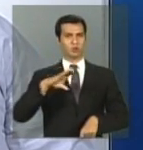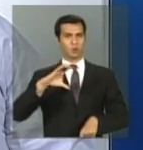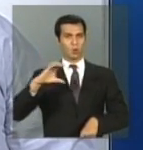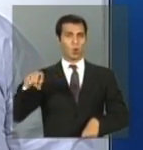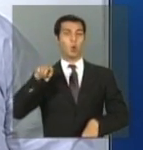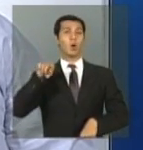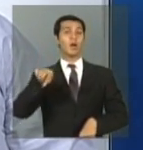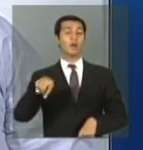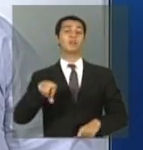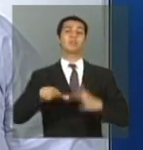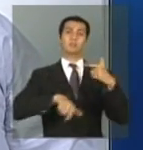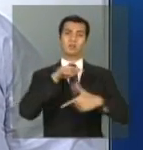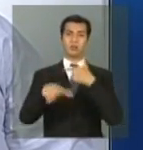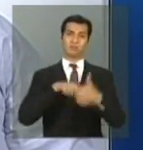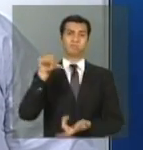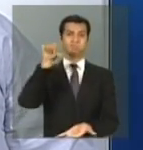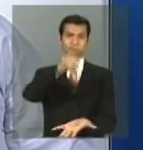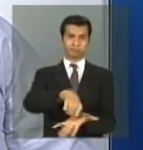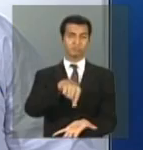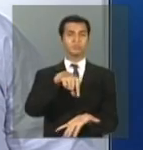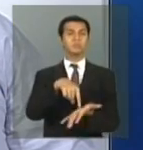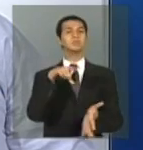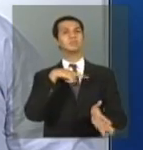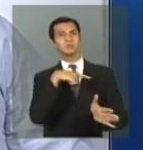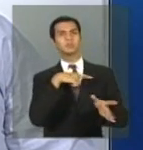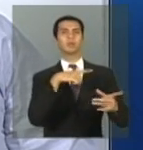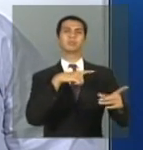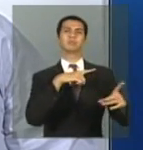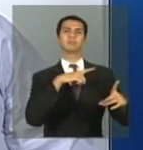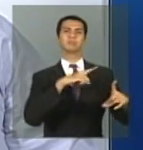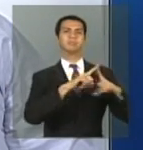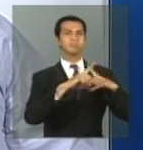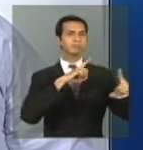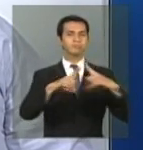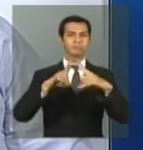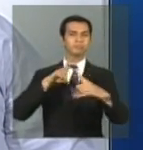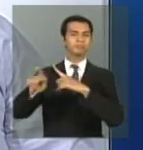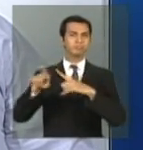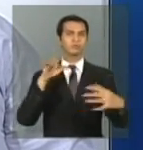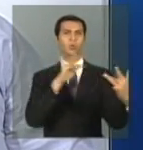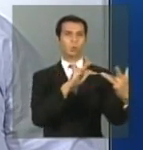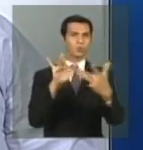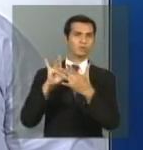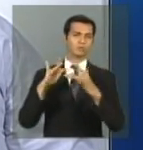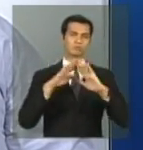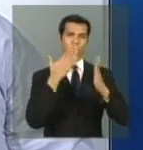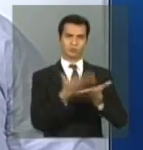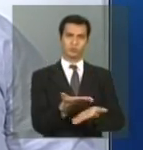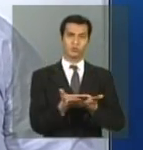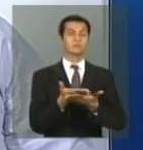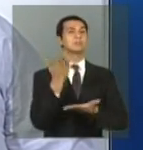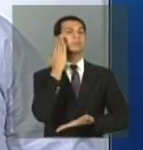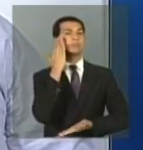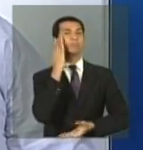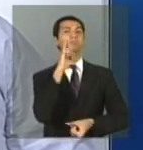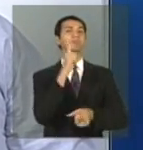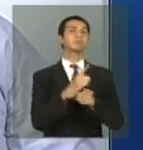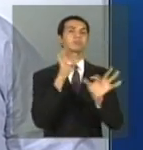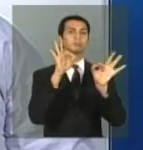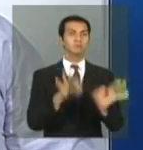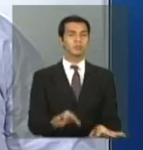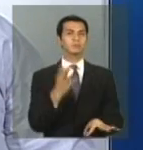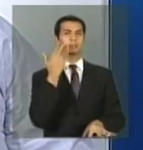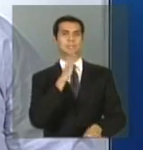agentes, né, locais, né, que acessam, conversam com as escolas para saber se as crianças e jovens que participam do programa